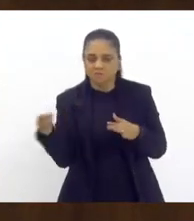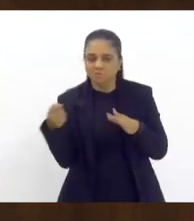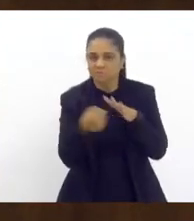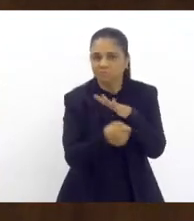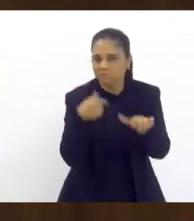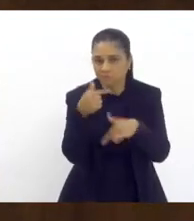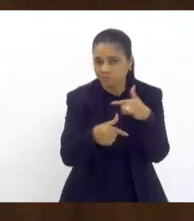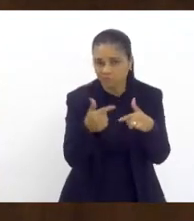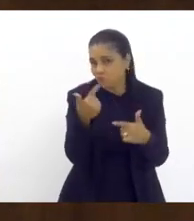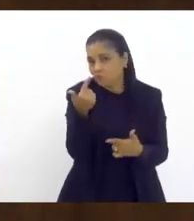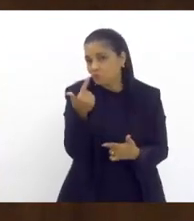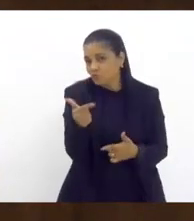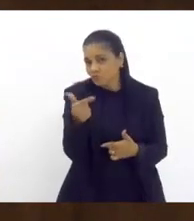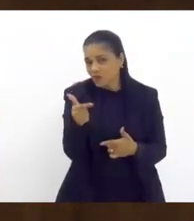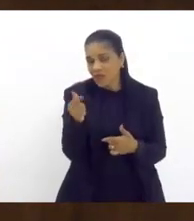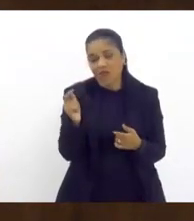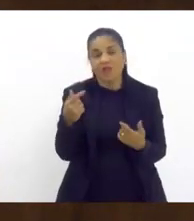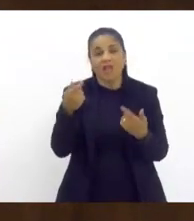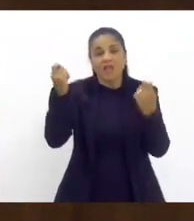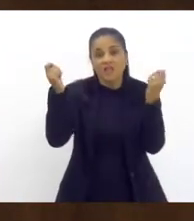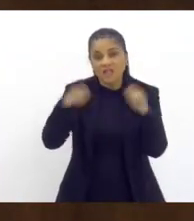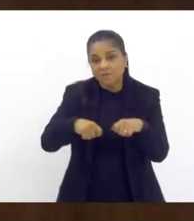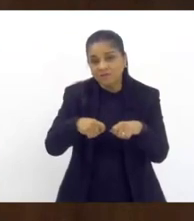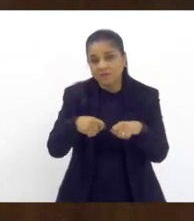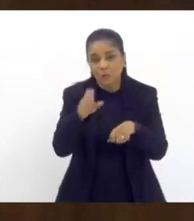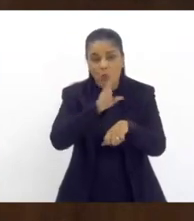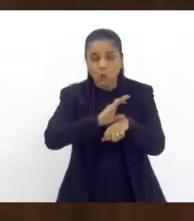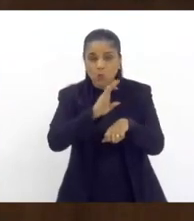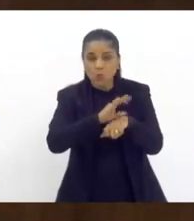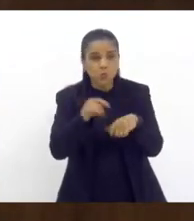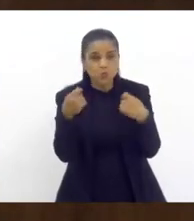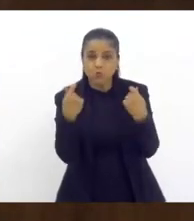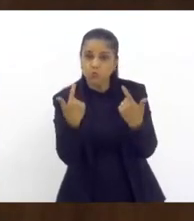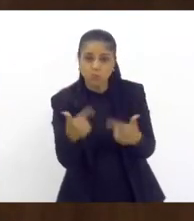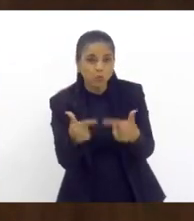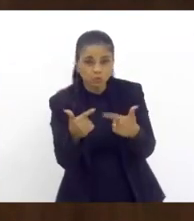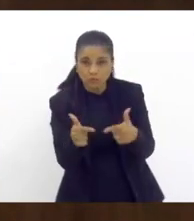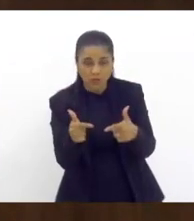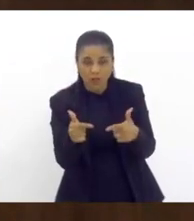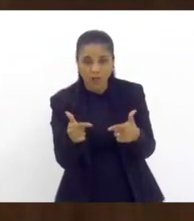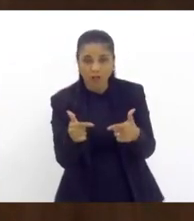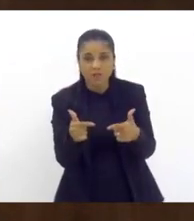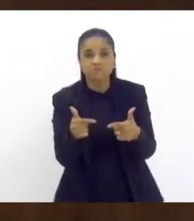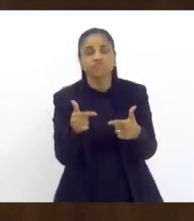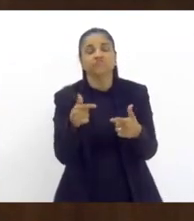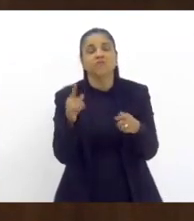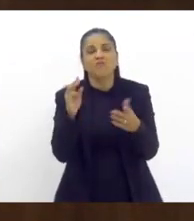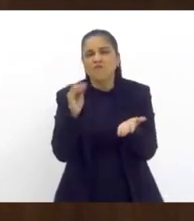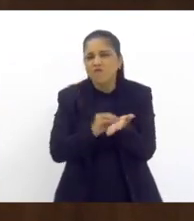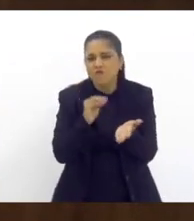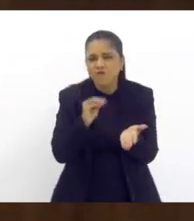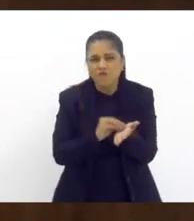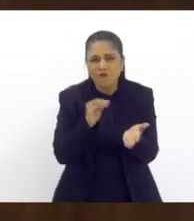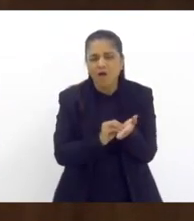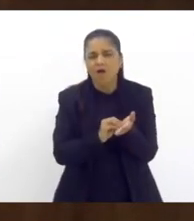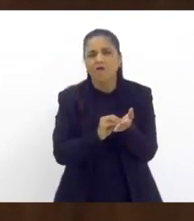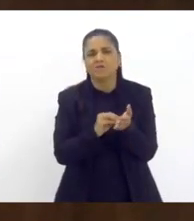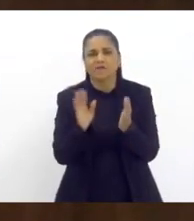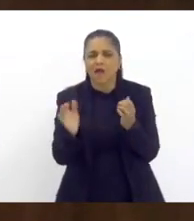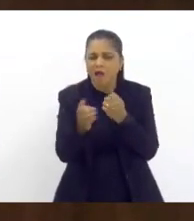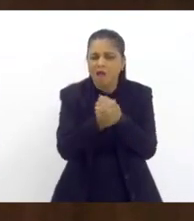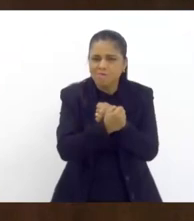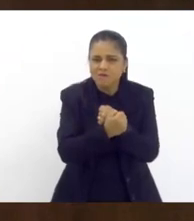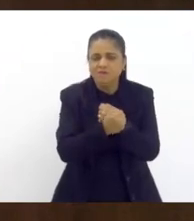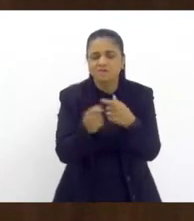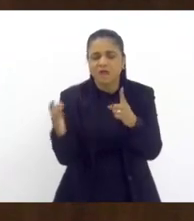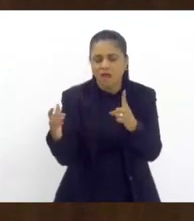empregabilidade, elas não têm capacitação, a rede ainda está falha nesse sentido de abraçar essa mulher, dando a